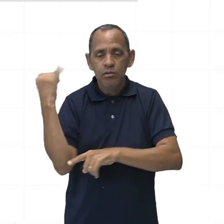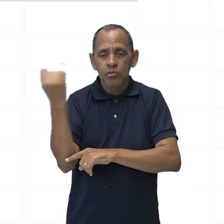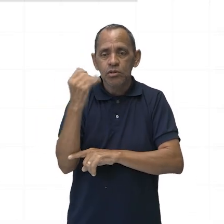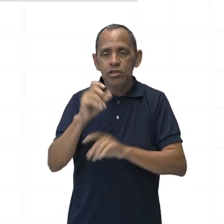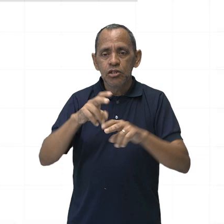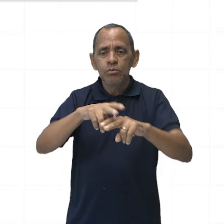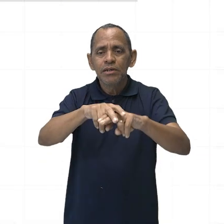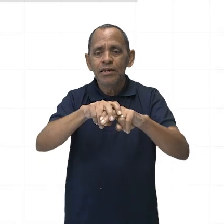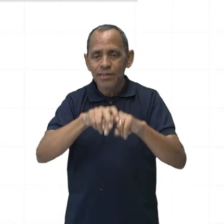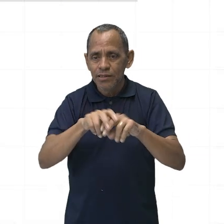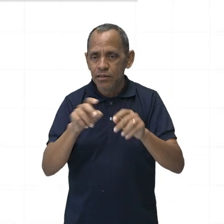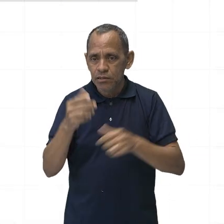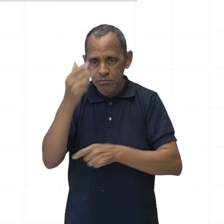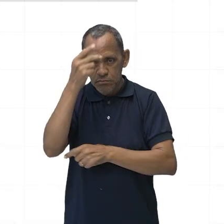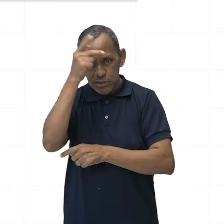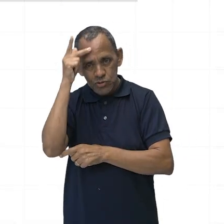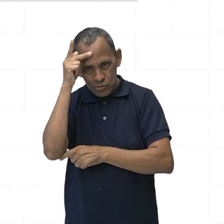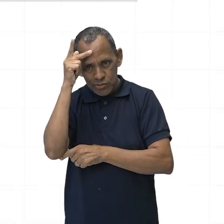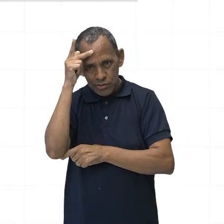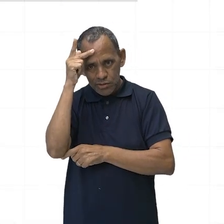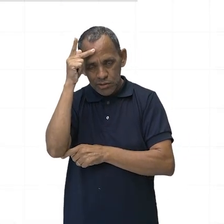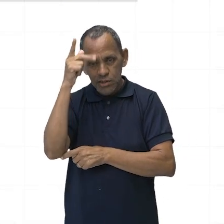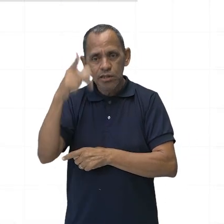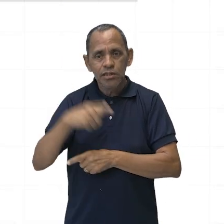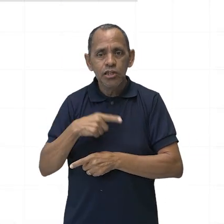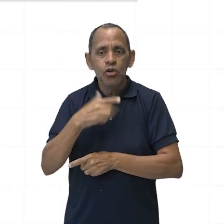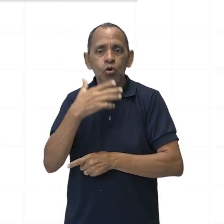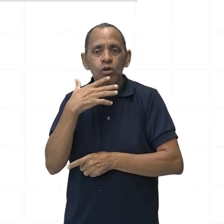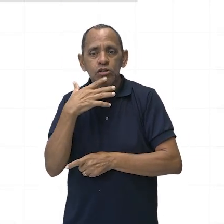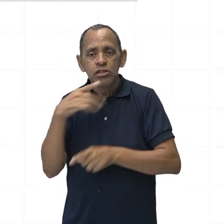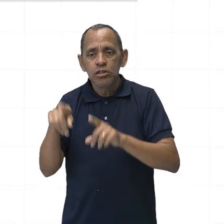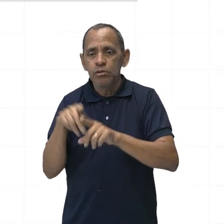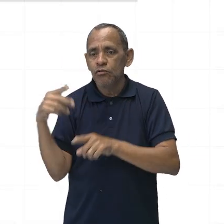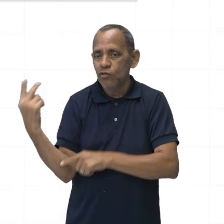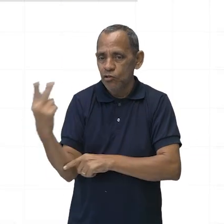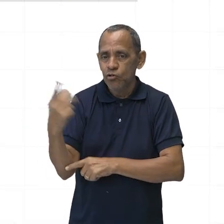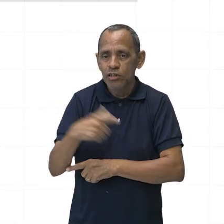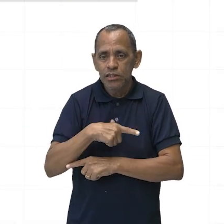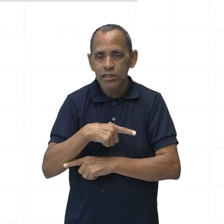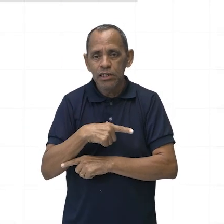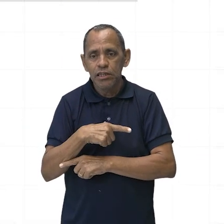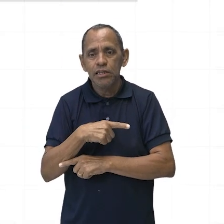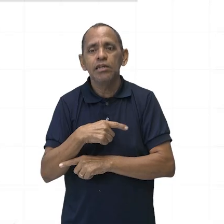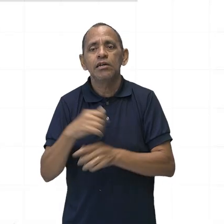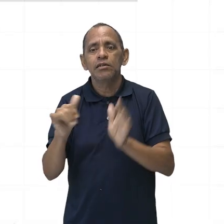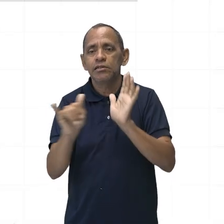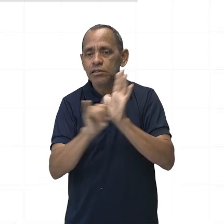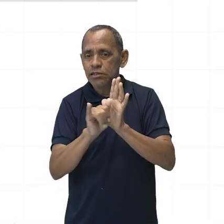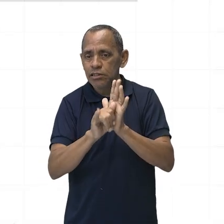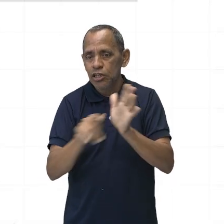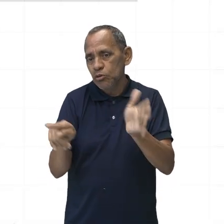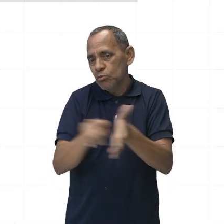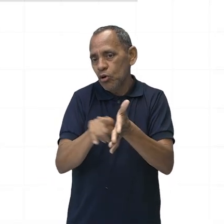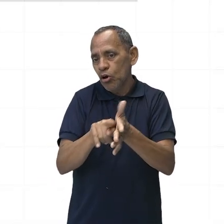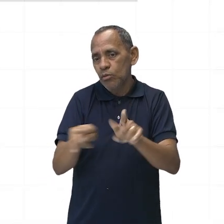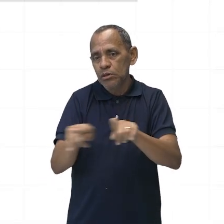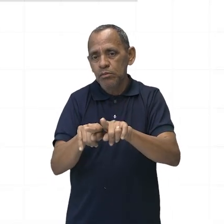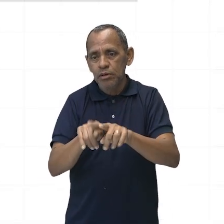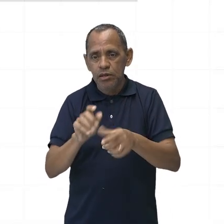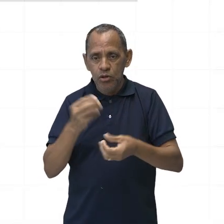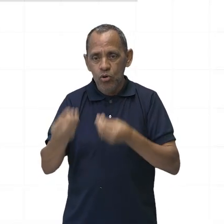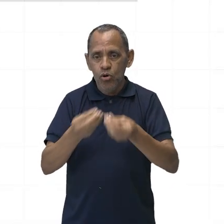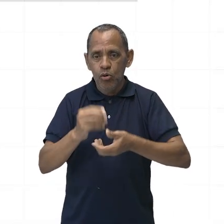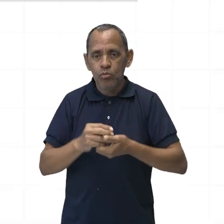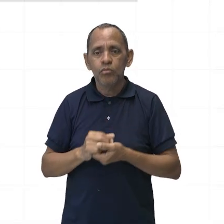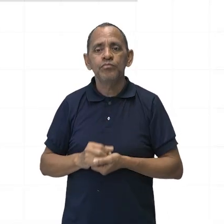que as pessoas se sintam reconhecidas e valorizadas em sua identidade. Isso é crucial para a dignidade